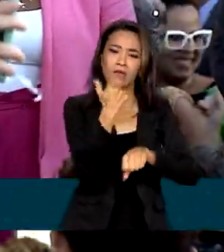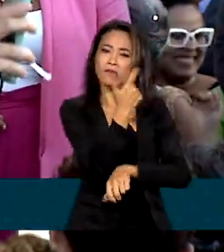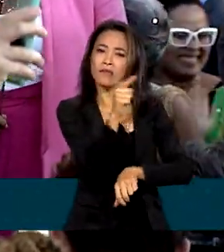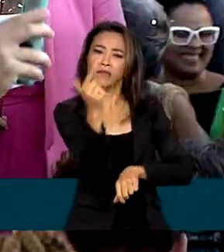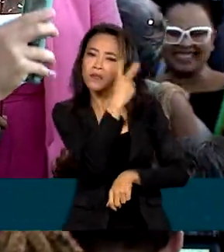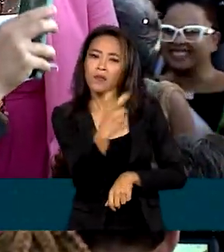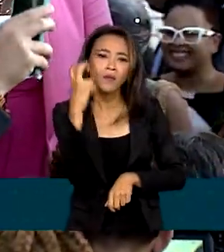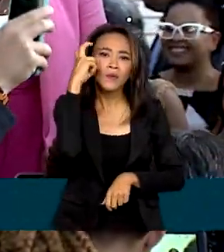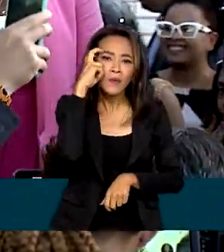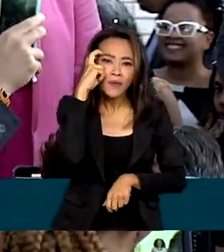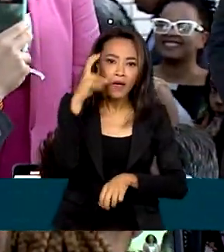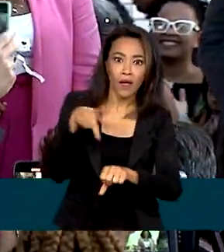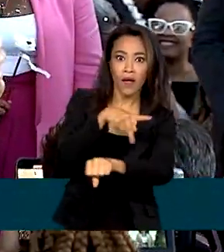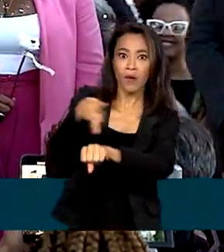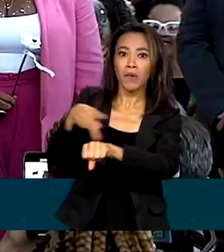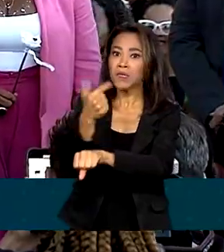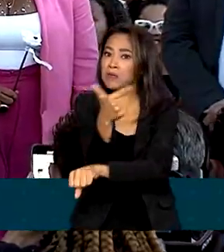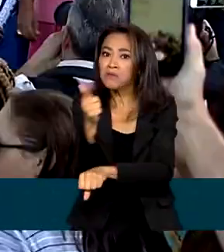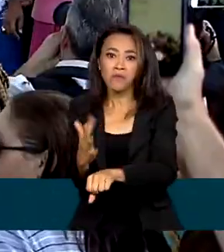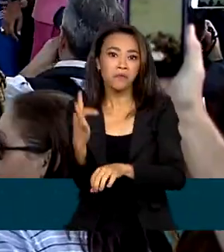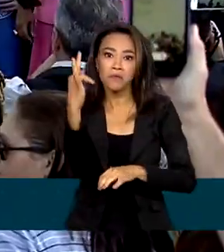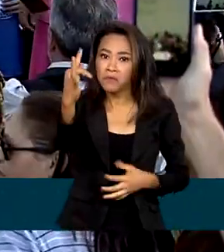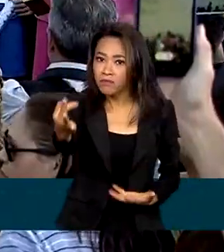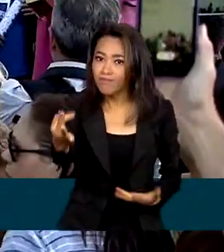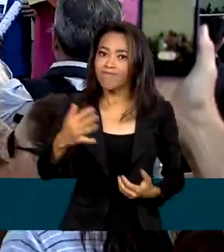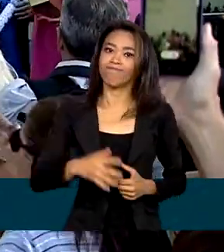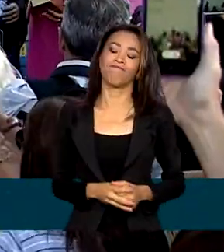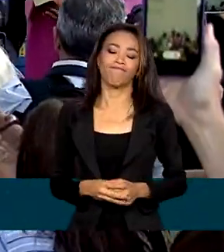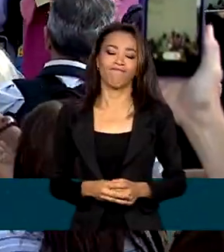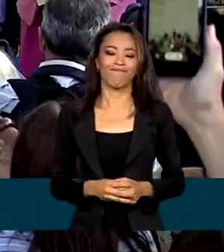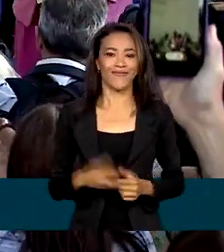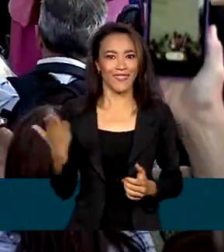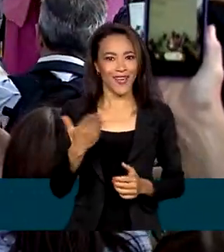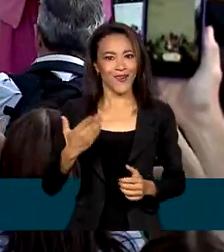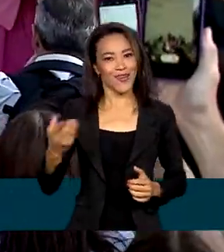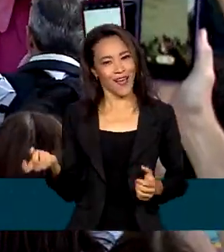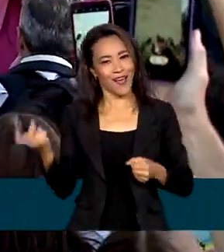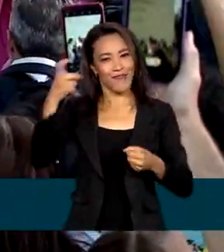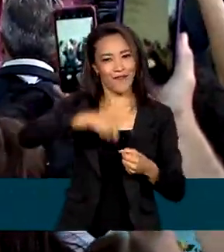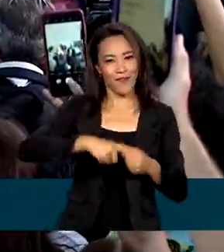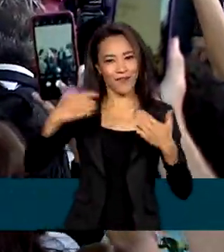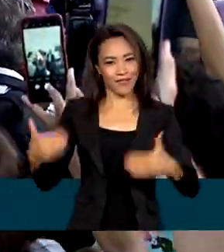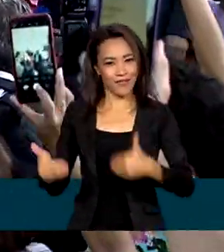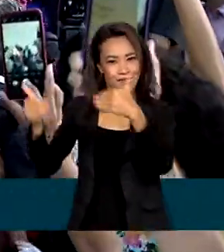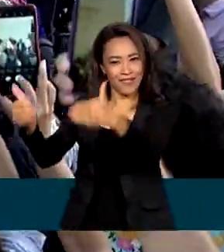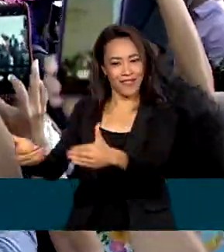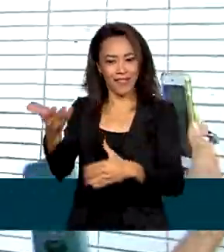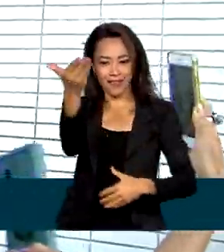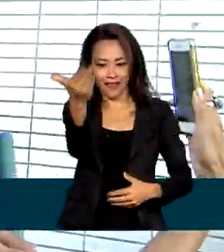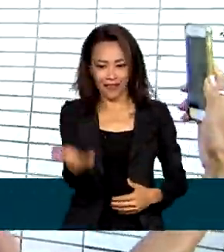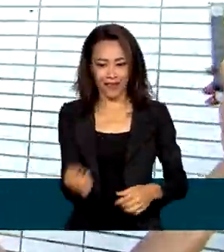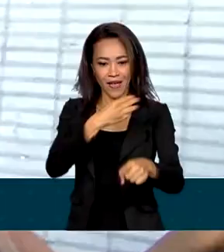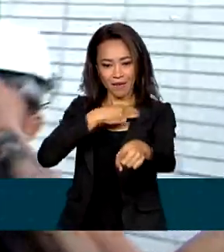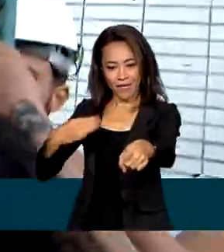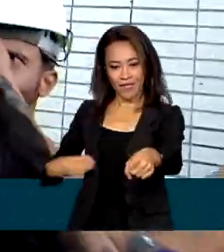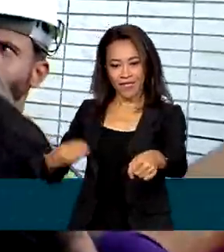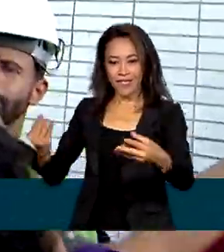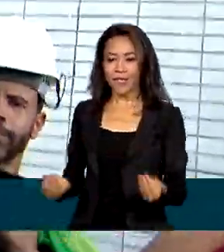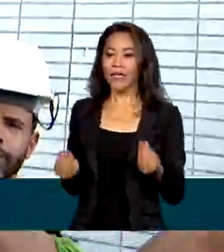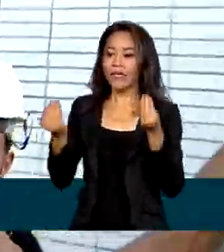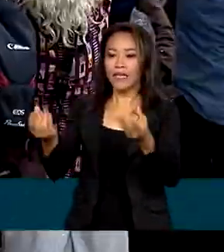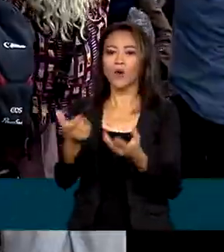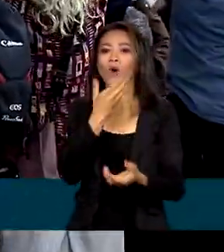cultura é um país que não tem futuro. E para marcar o retorno da pasta, a ministra Margarete Menezes entregou